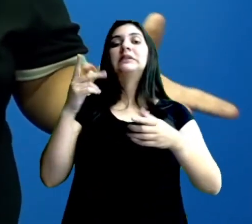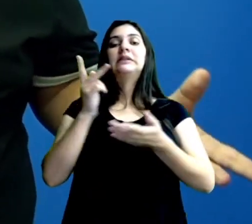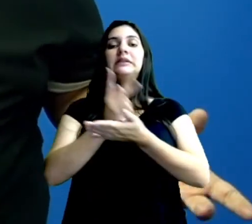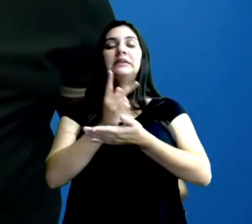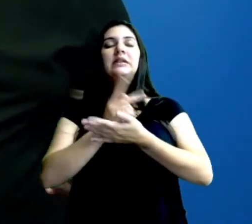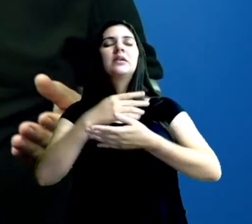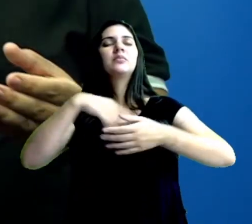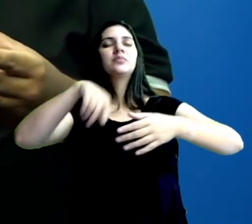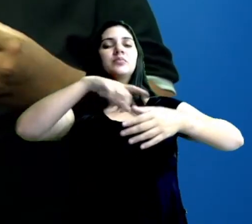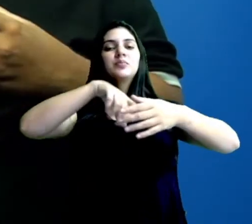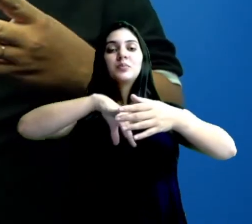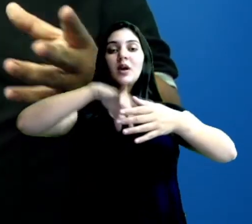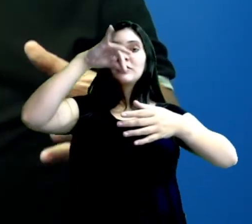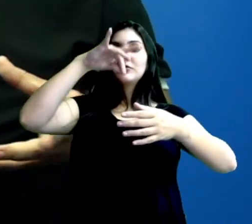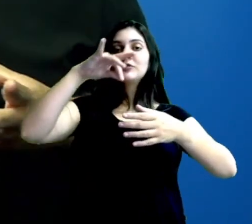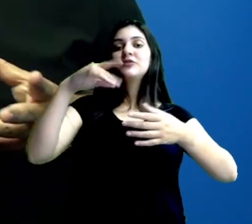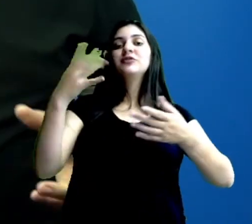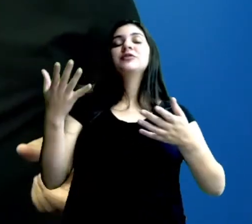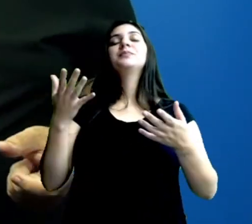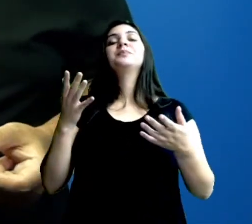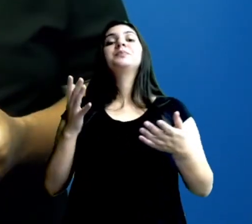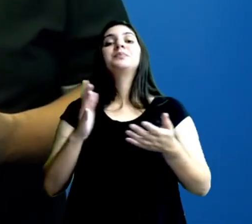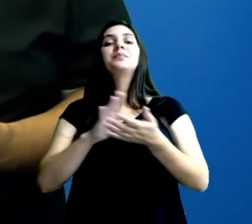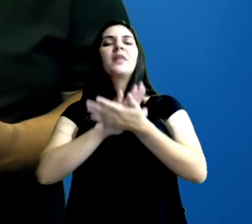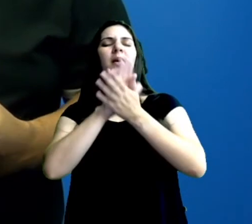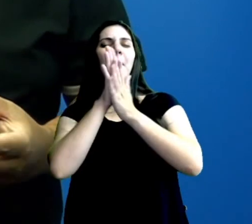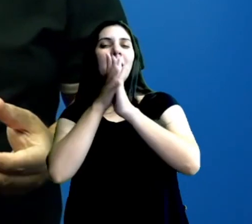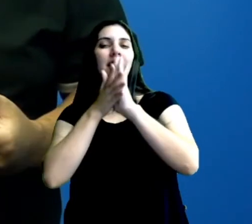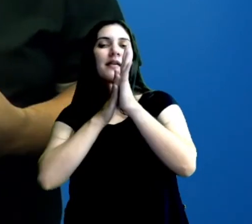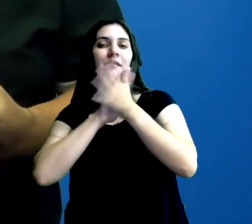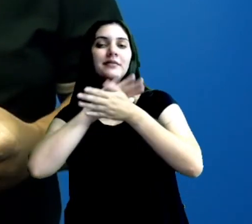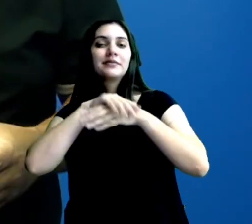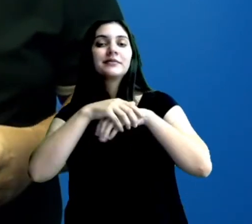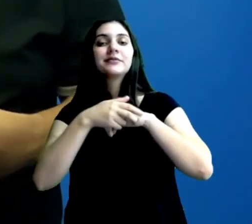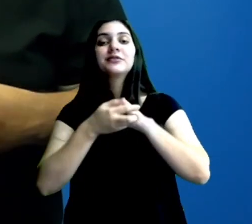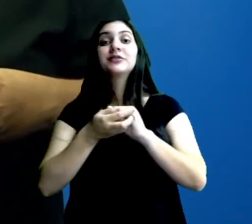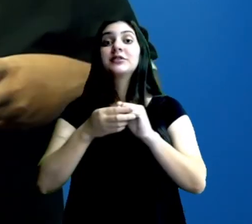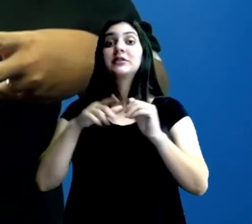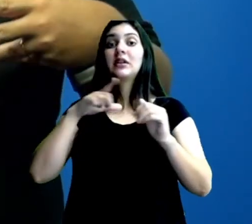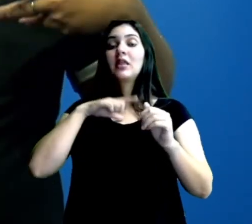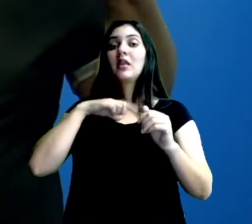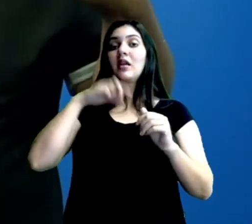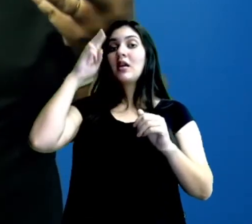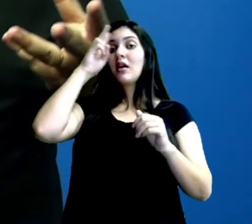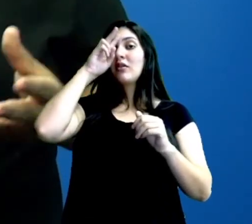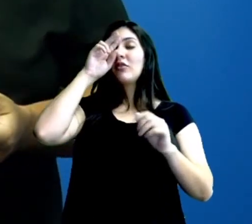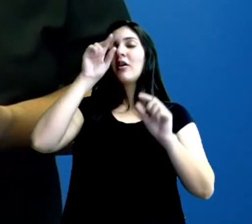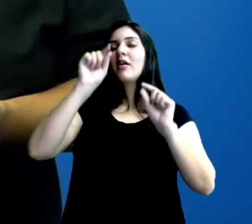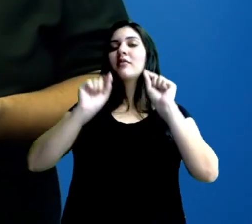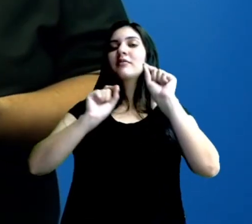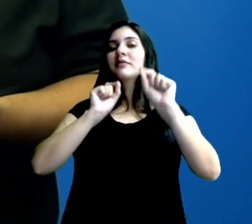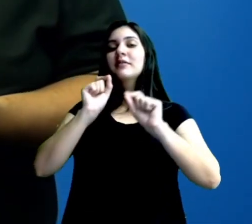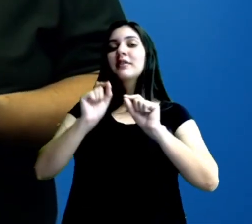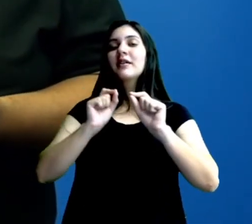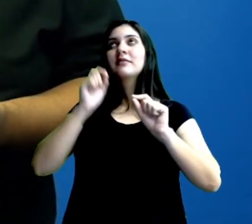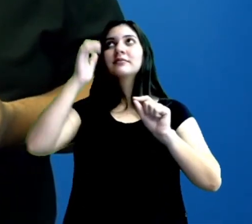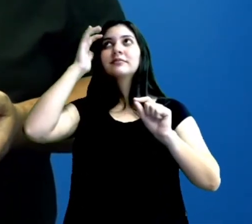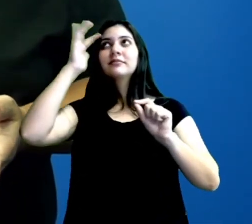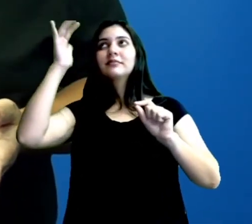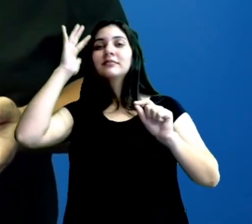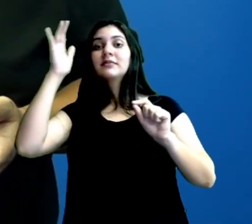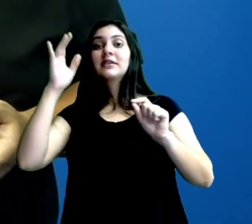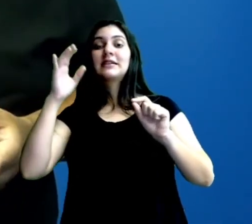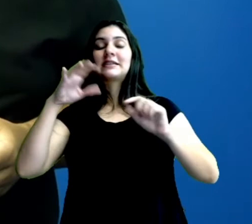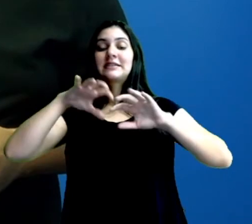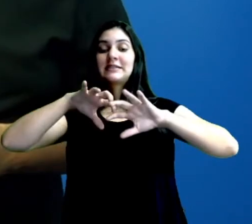de magia, de encantamento, que isso dá a história mais fantasia, né? E se separa